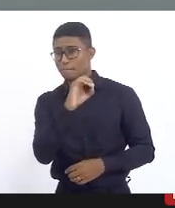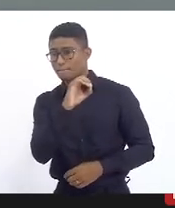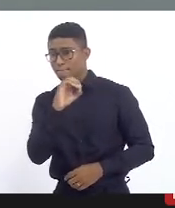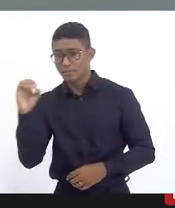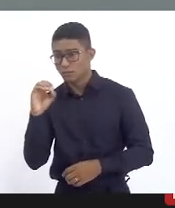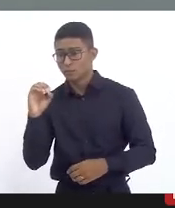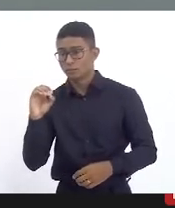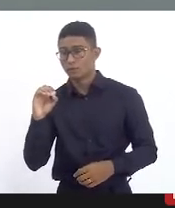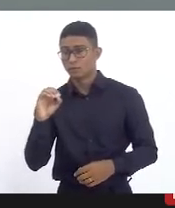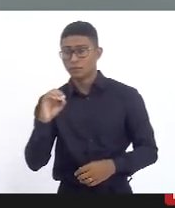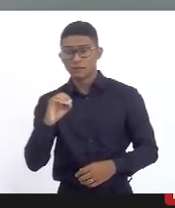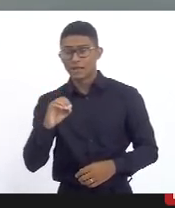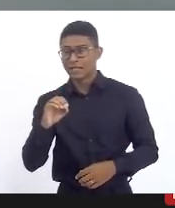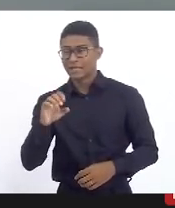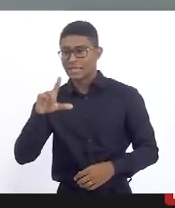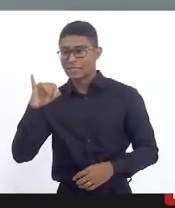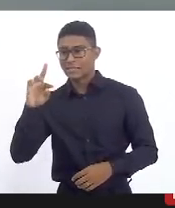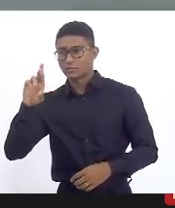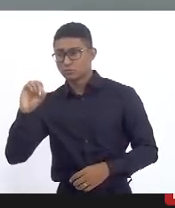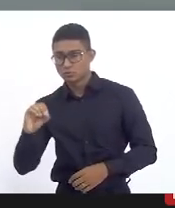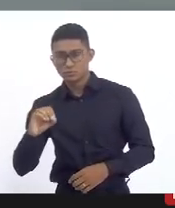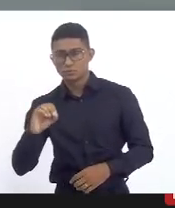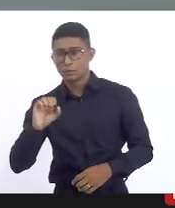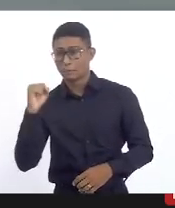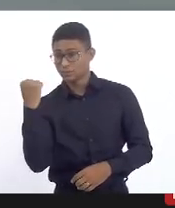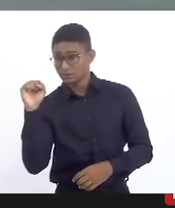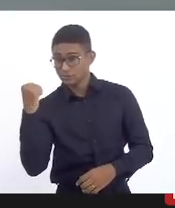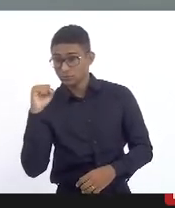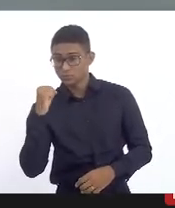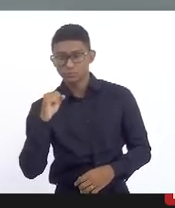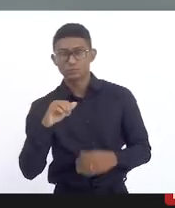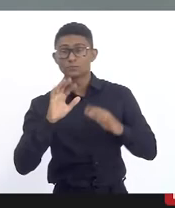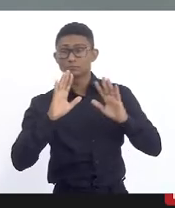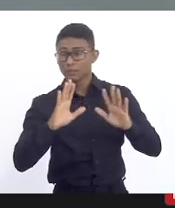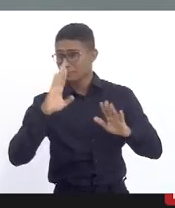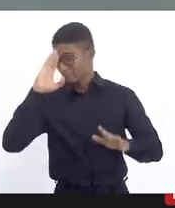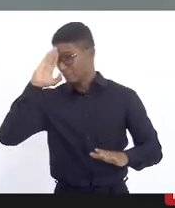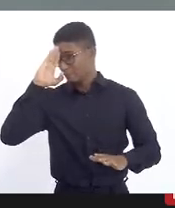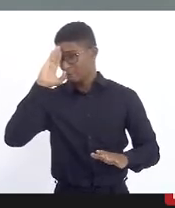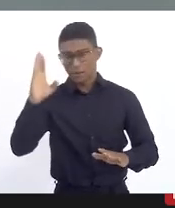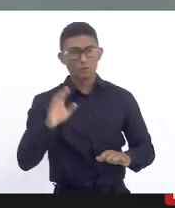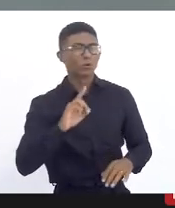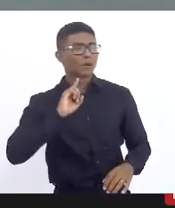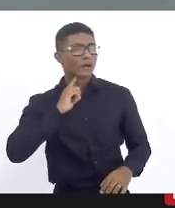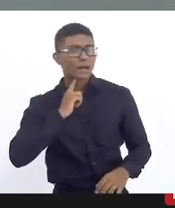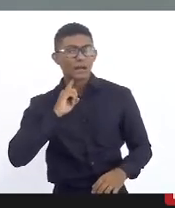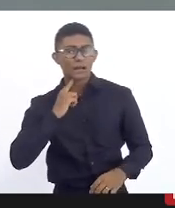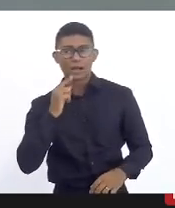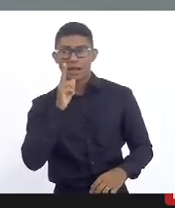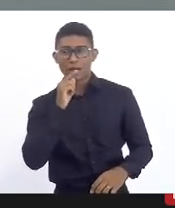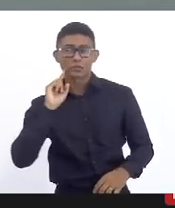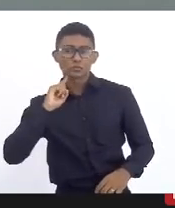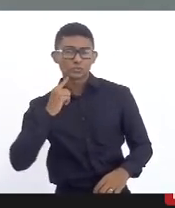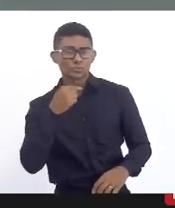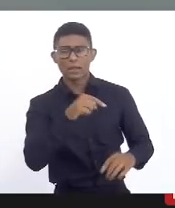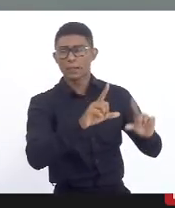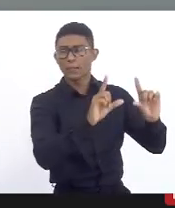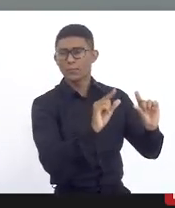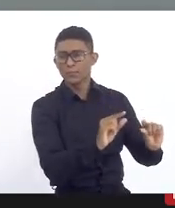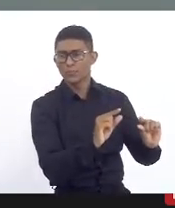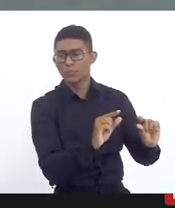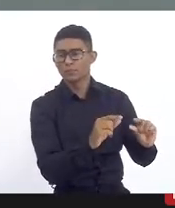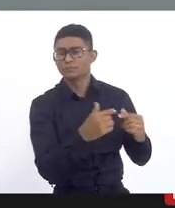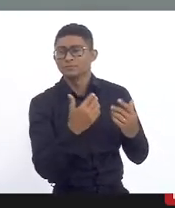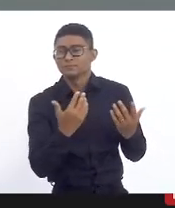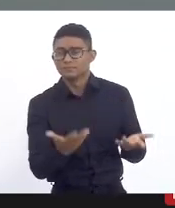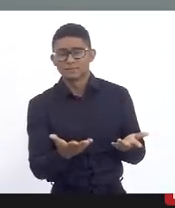2.500 litros por segundo, onde a principal vazão de contribuição de esgoto é bem menor, que está lá em cima do rio,